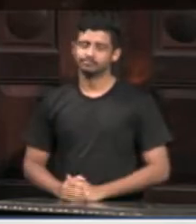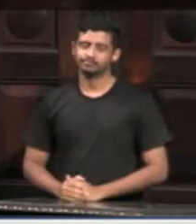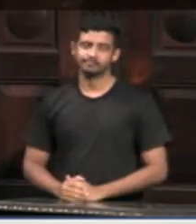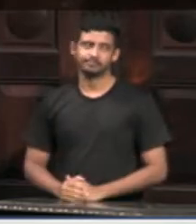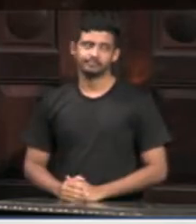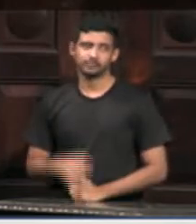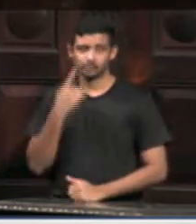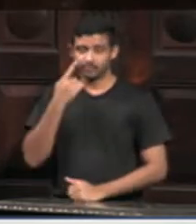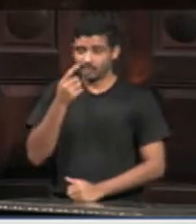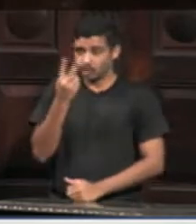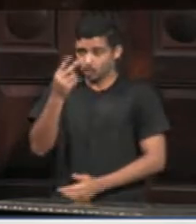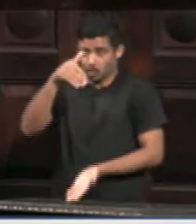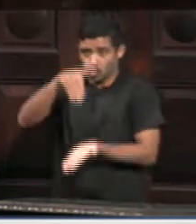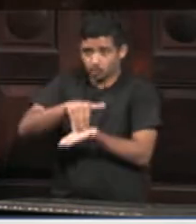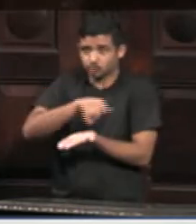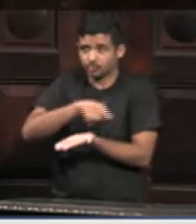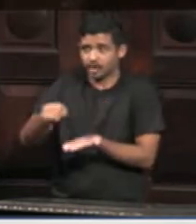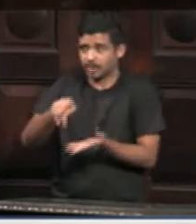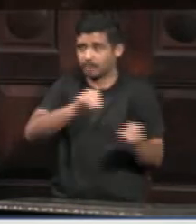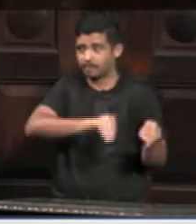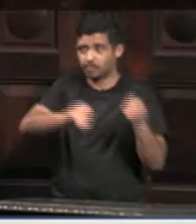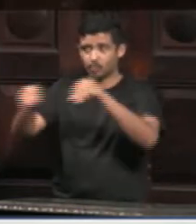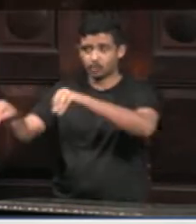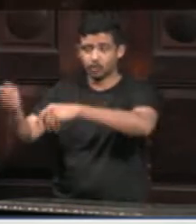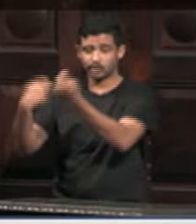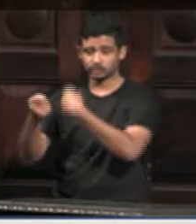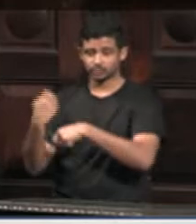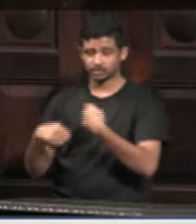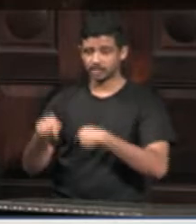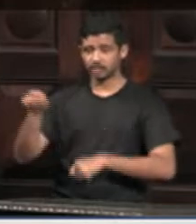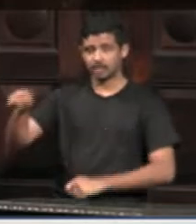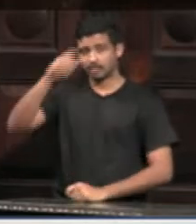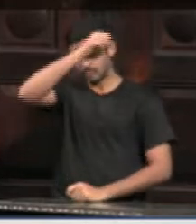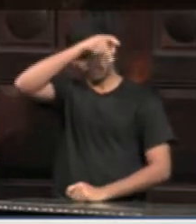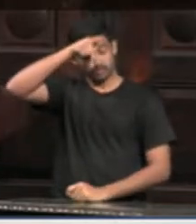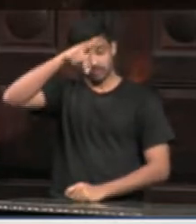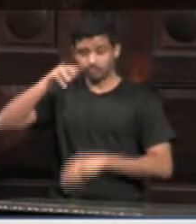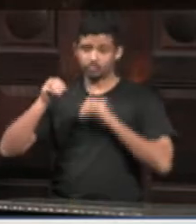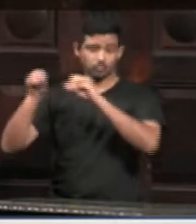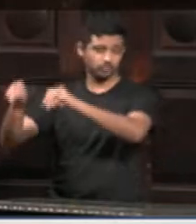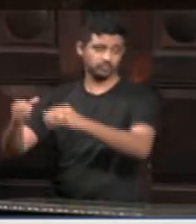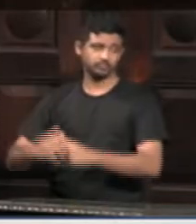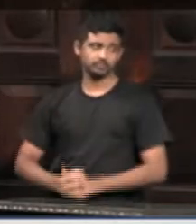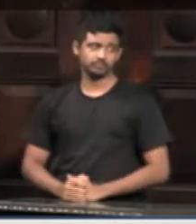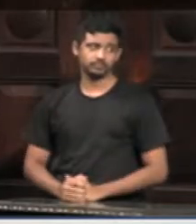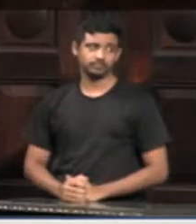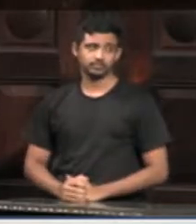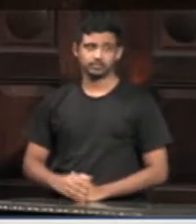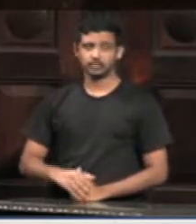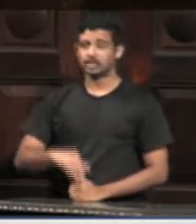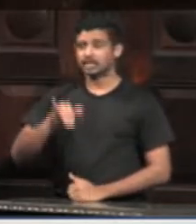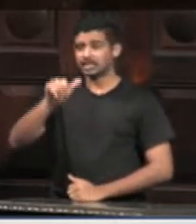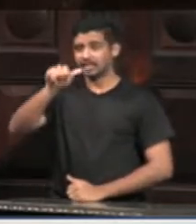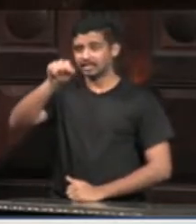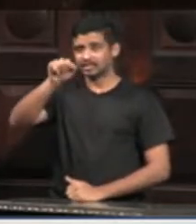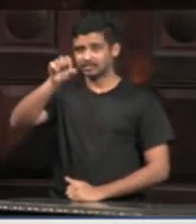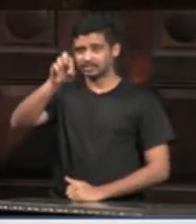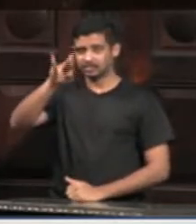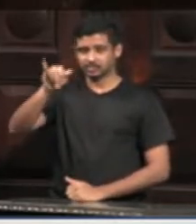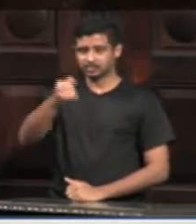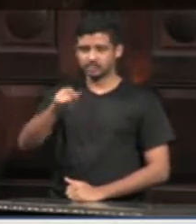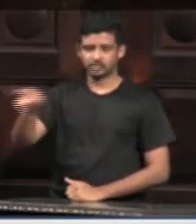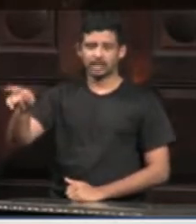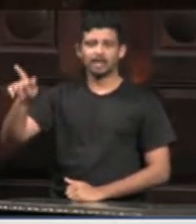passaram à administração da prefeitura. O IASERJ na Gávea teve